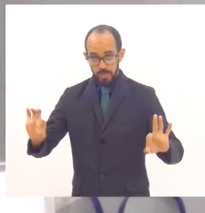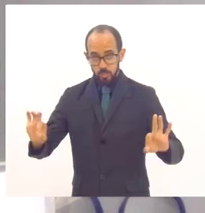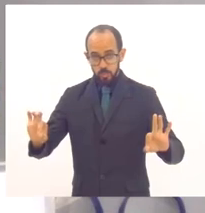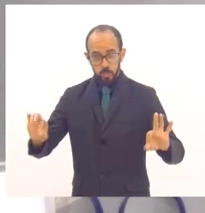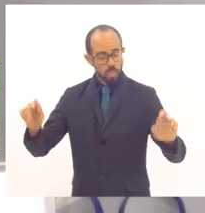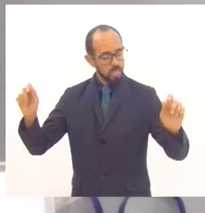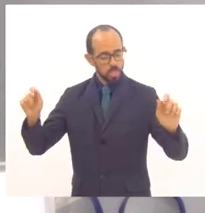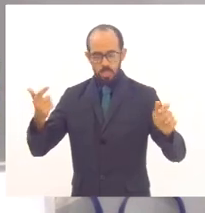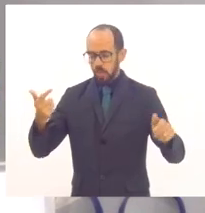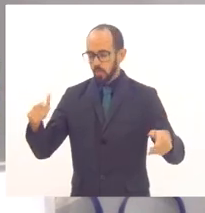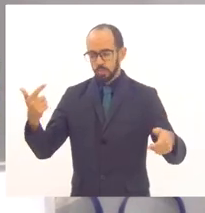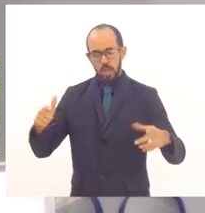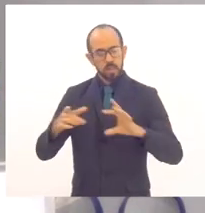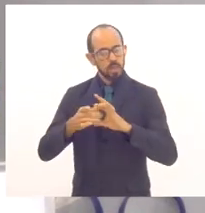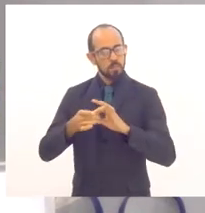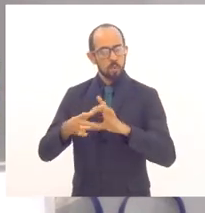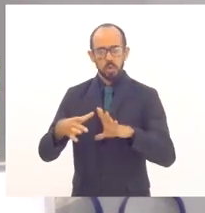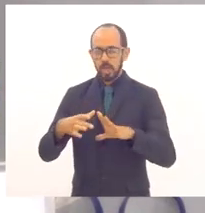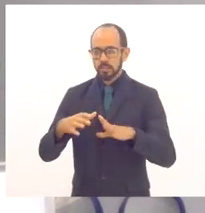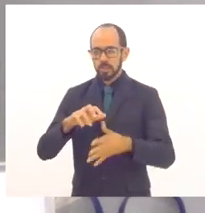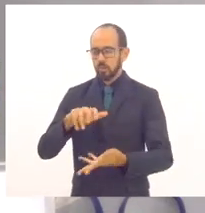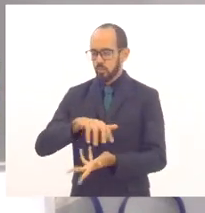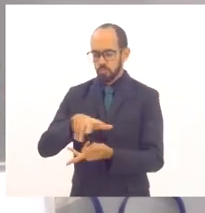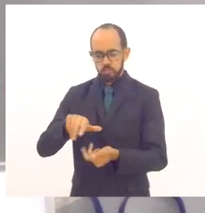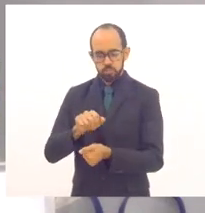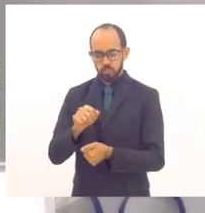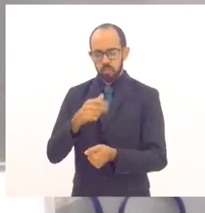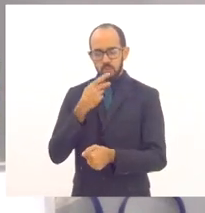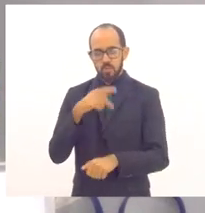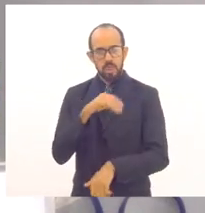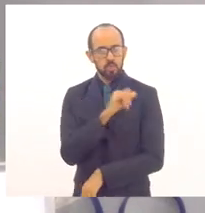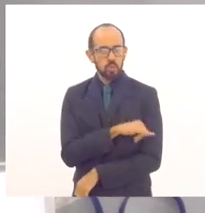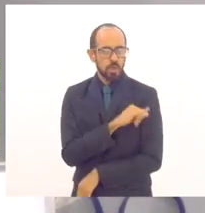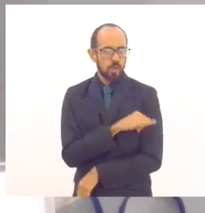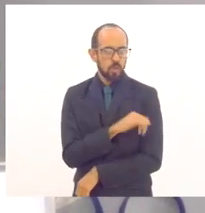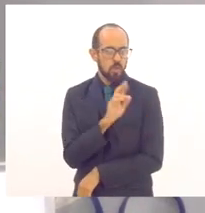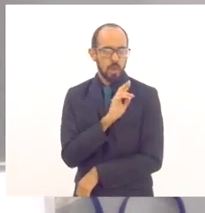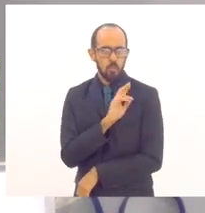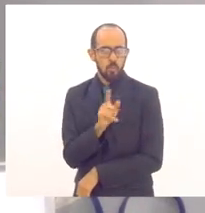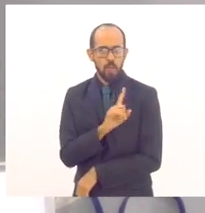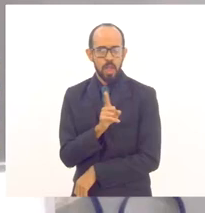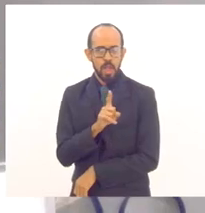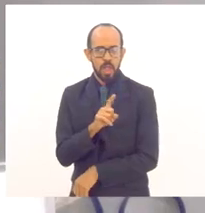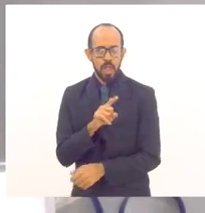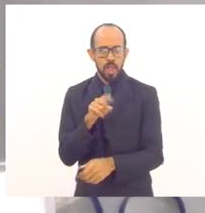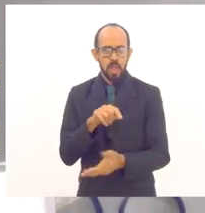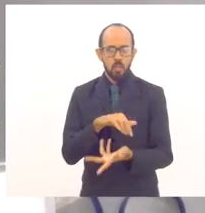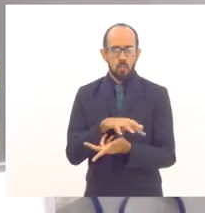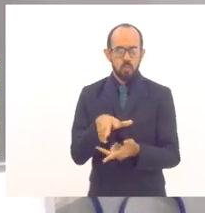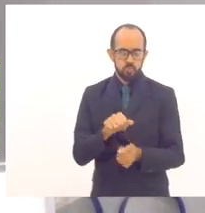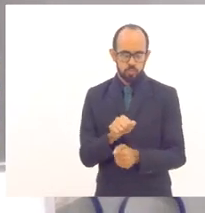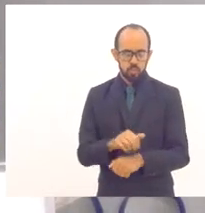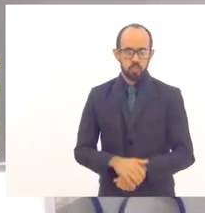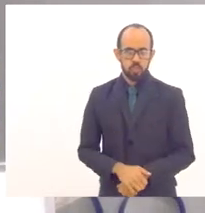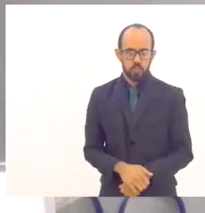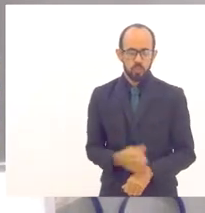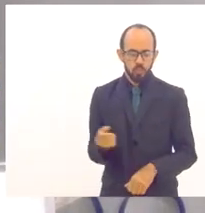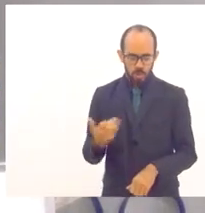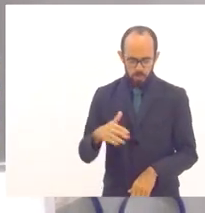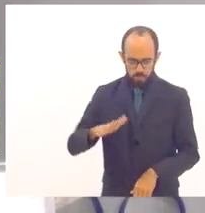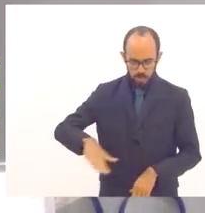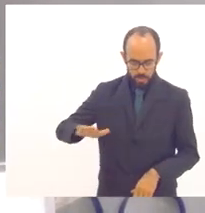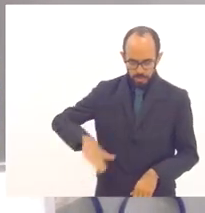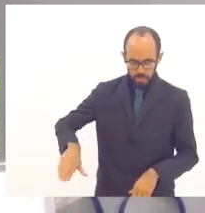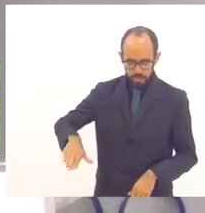democracia substantiva no mundo. Não está falando do Rio de Janeiro, não. Está falando do mundo. Então, quando uma criança